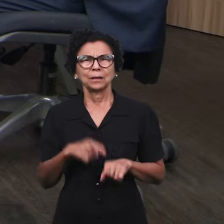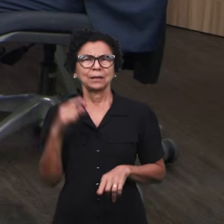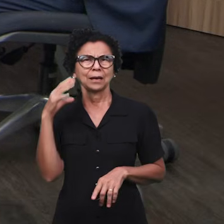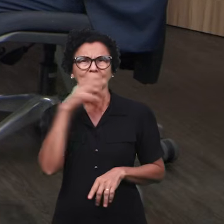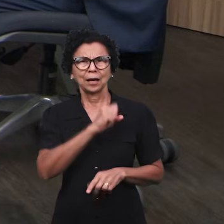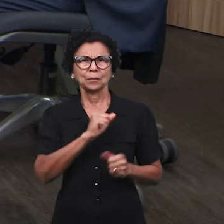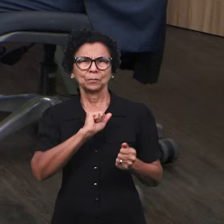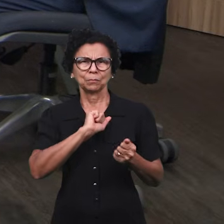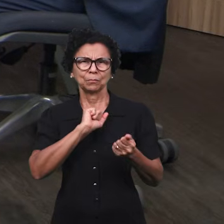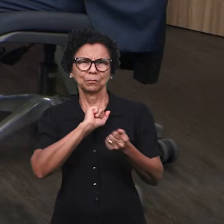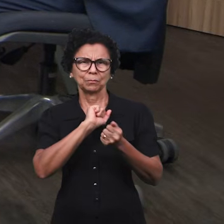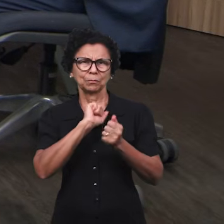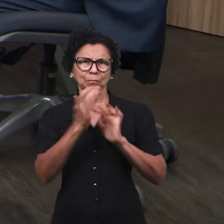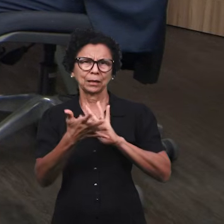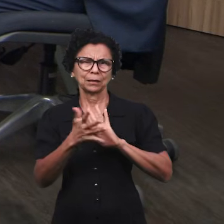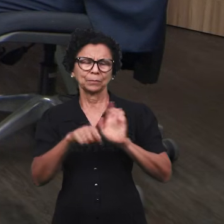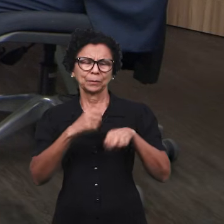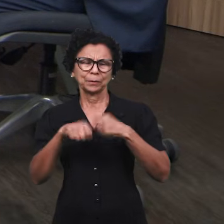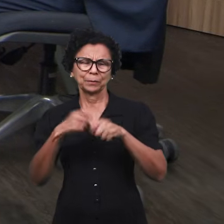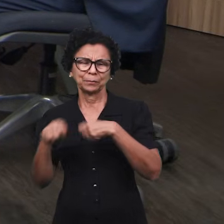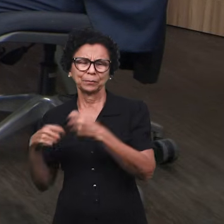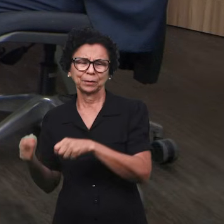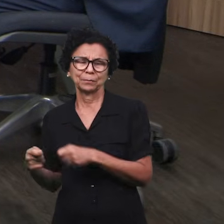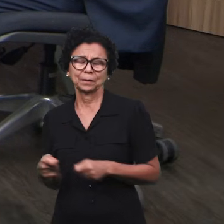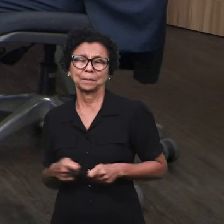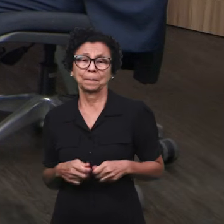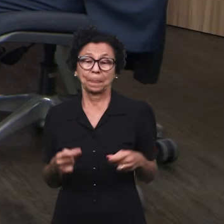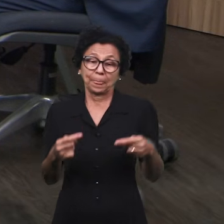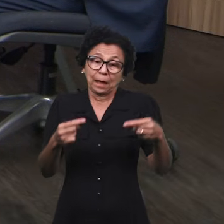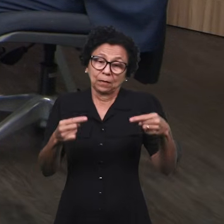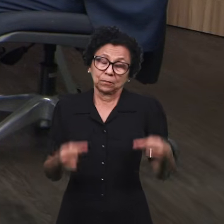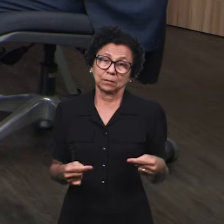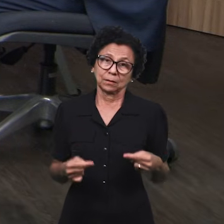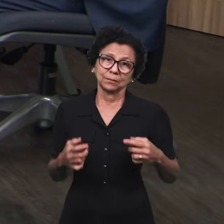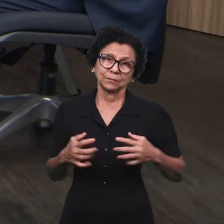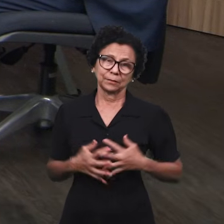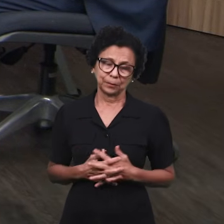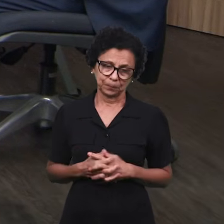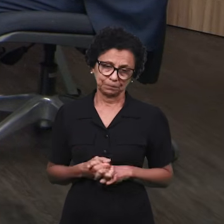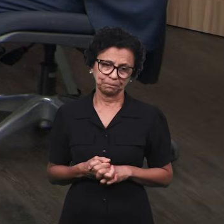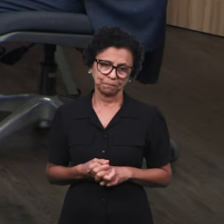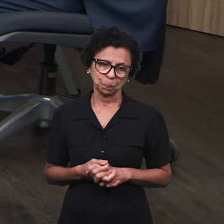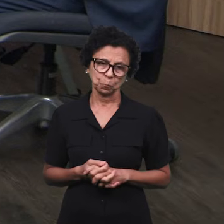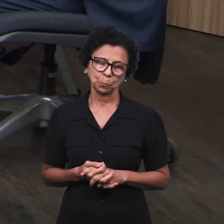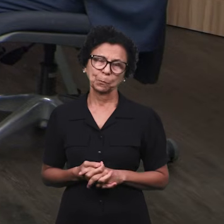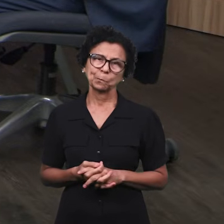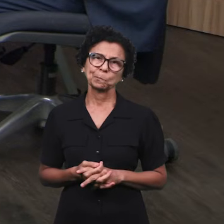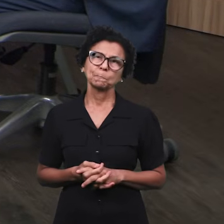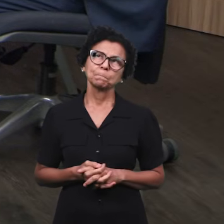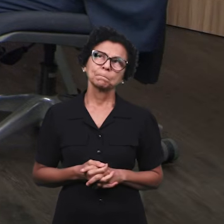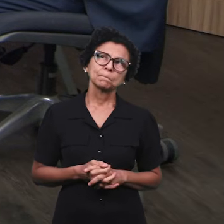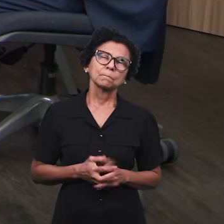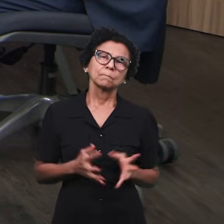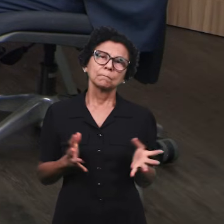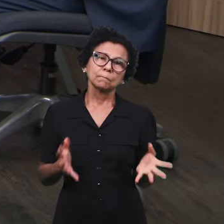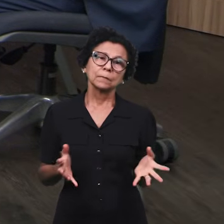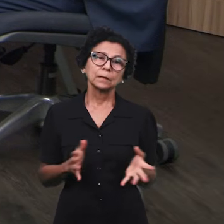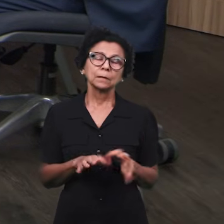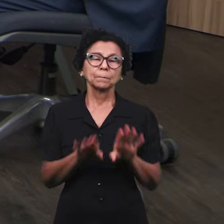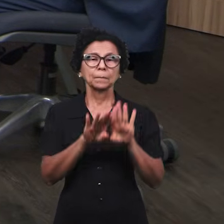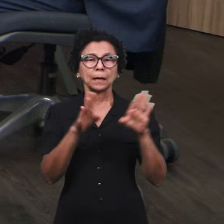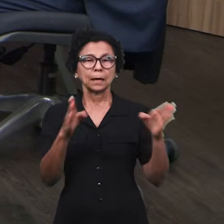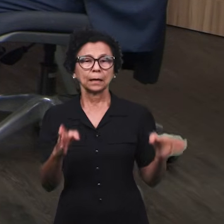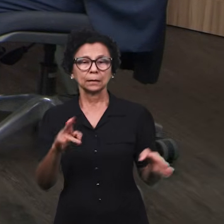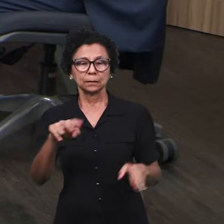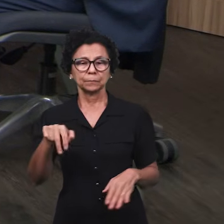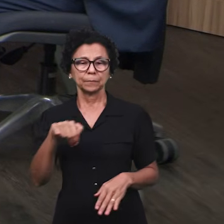sinalizo rápido, mas é um desafio porque, por muitas vezes, o pastor ele vai falando, vamos supor,